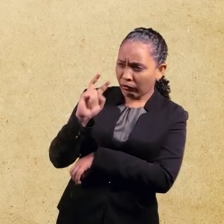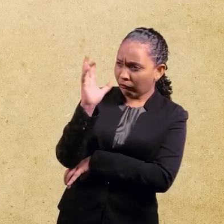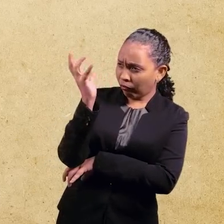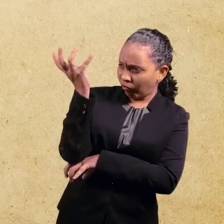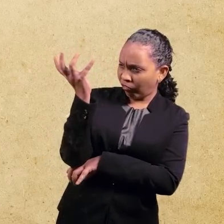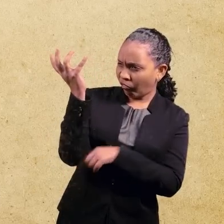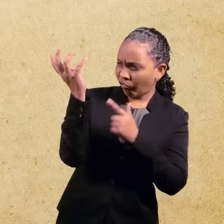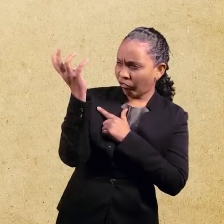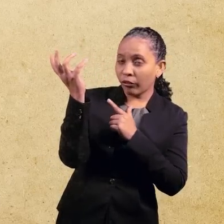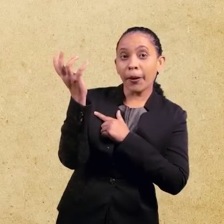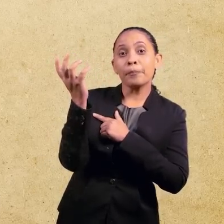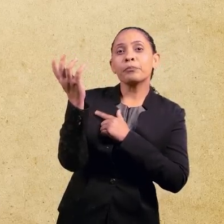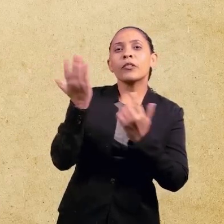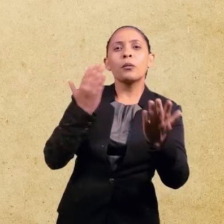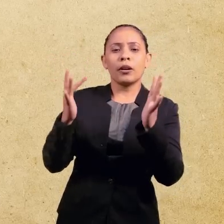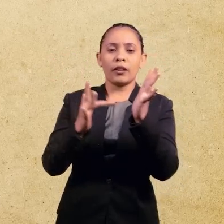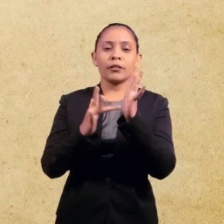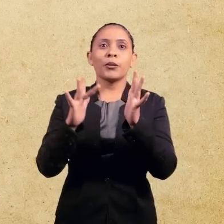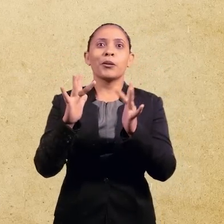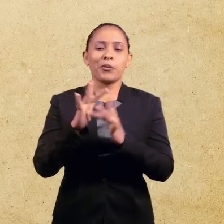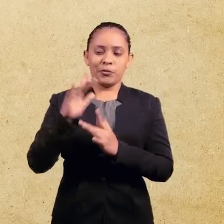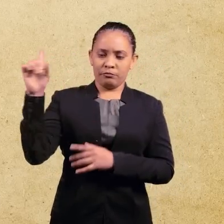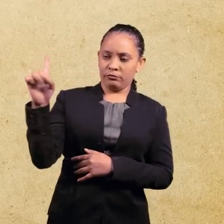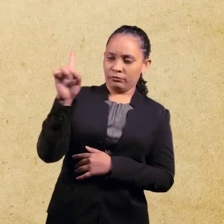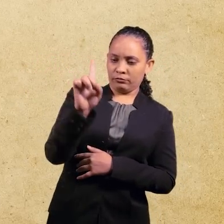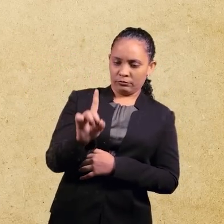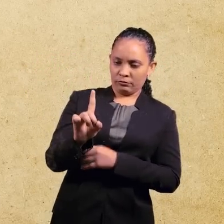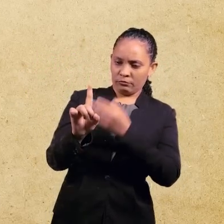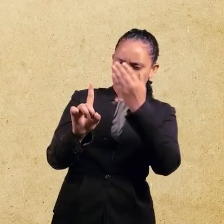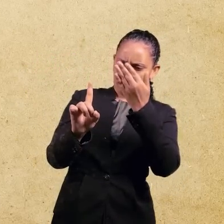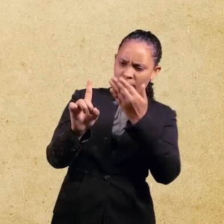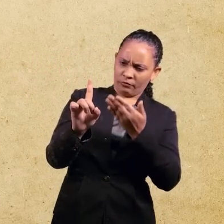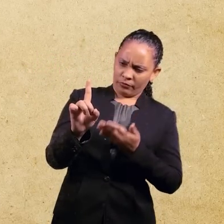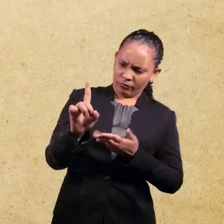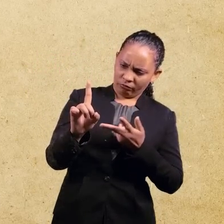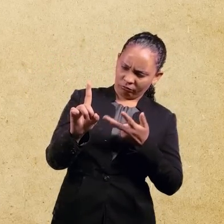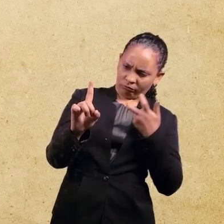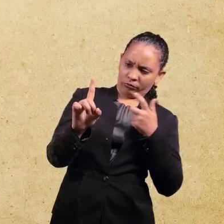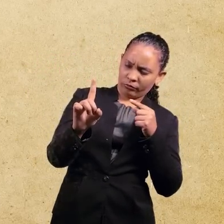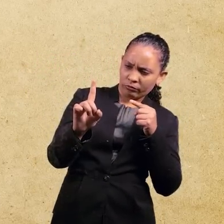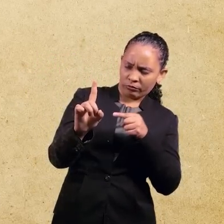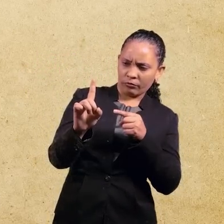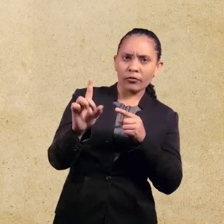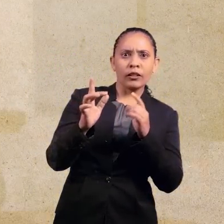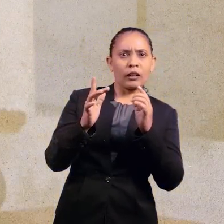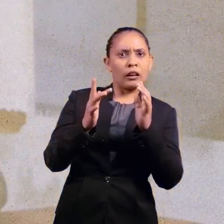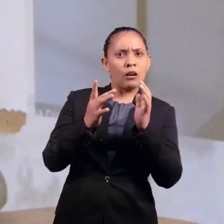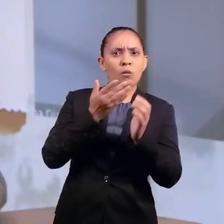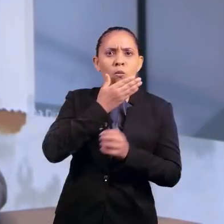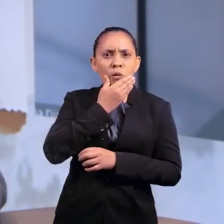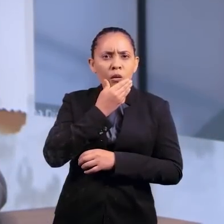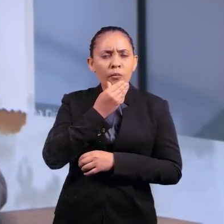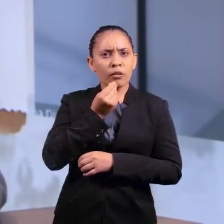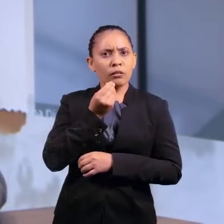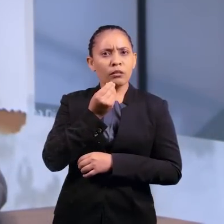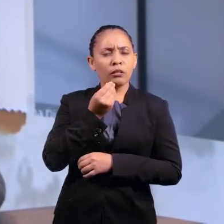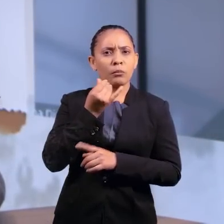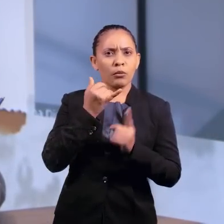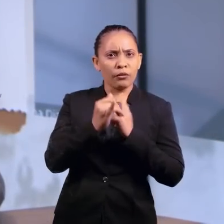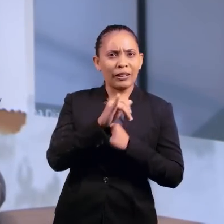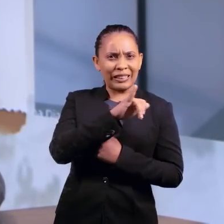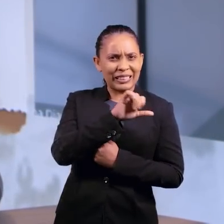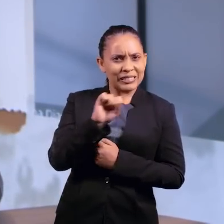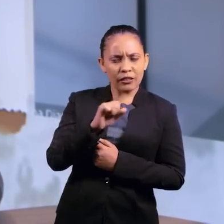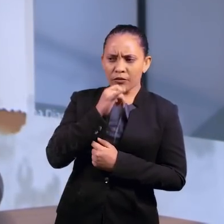desejássemos. Então era a aparência física do Senhor Jesus era dessa forma, dessa maneira. Ele